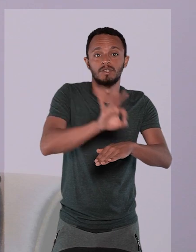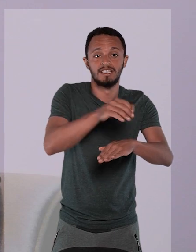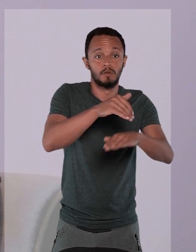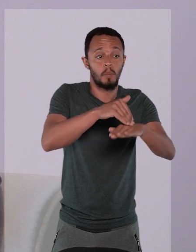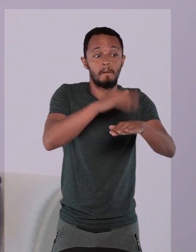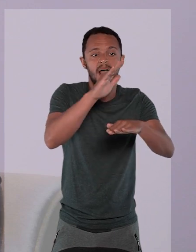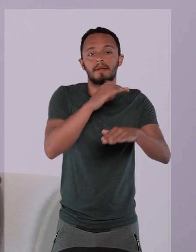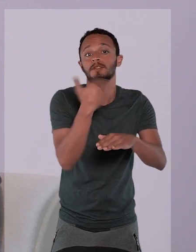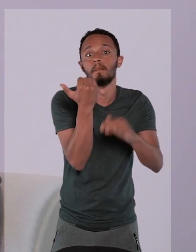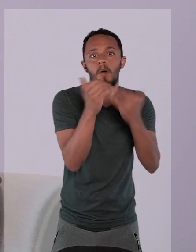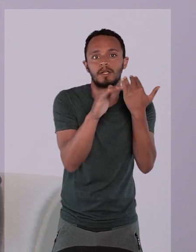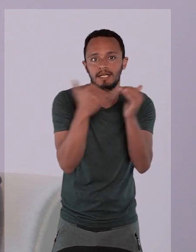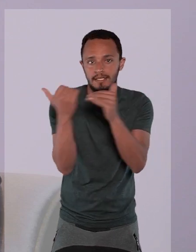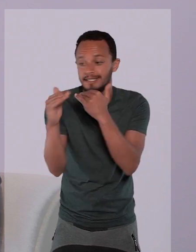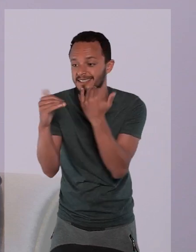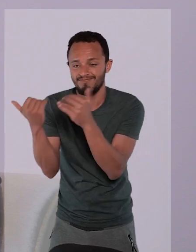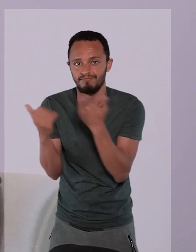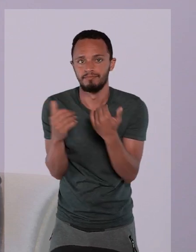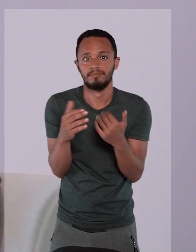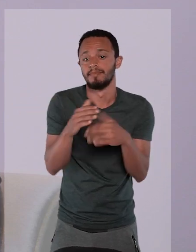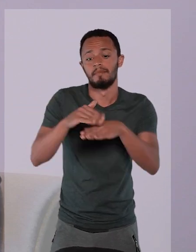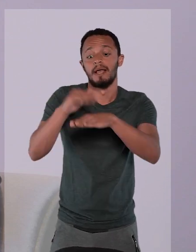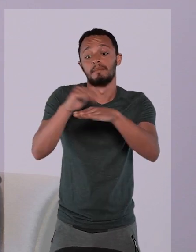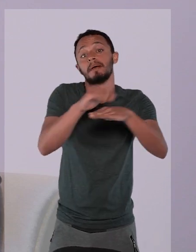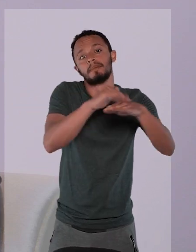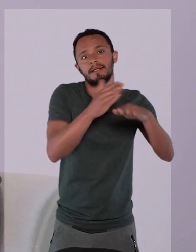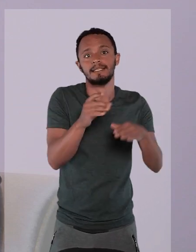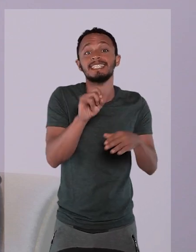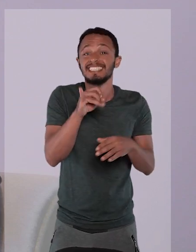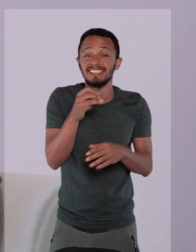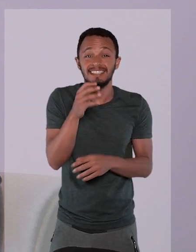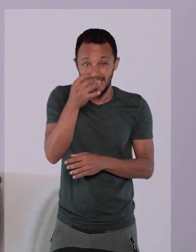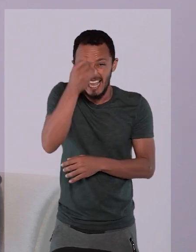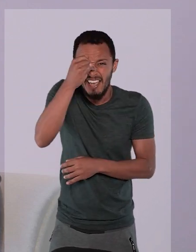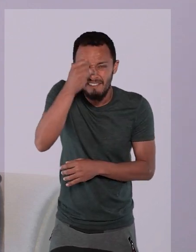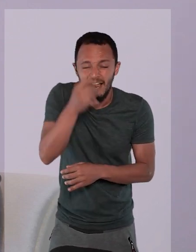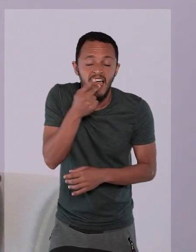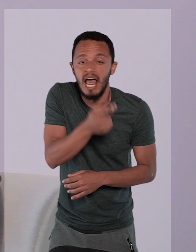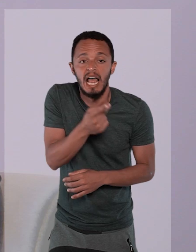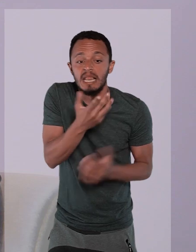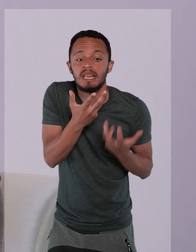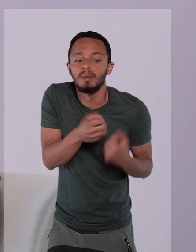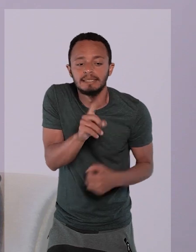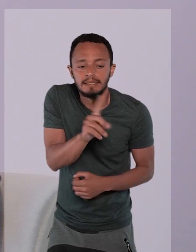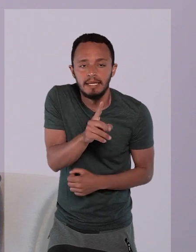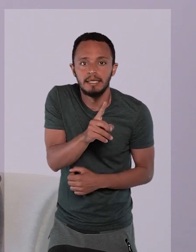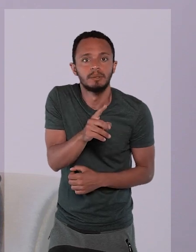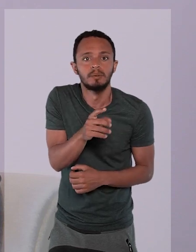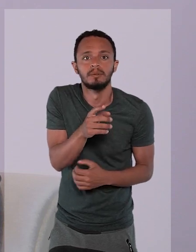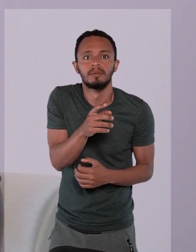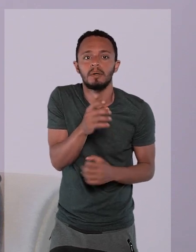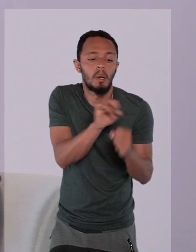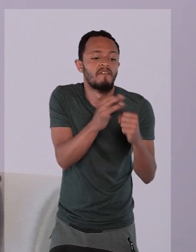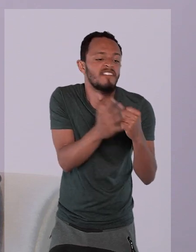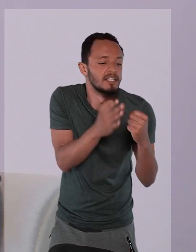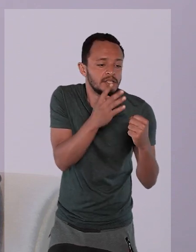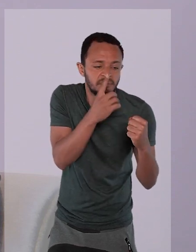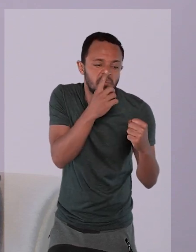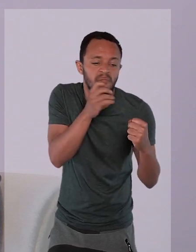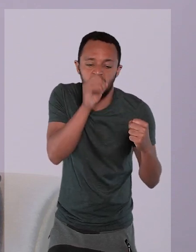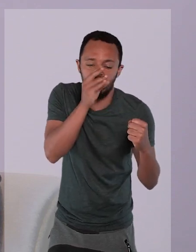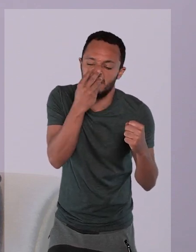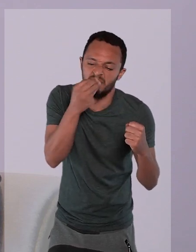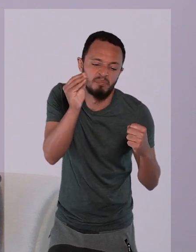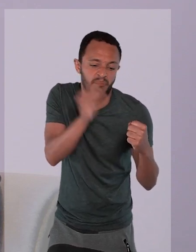O negacionismo ele é terrível. E nós tivemos a sorte em Belo Horizonte de ter